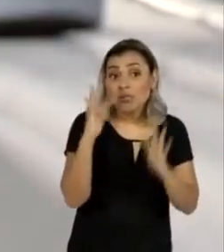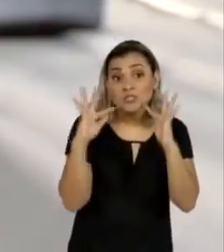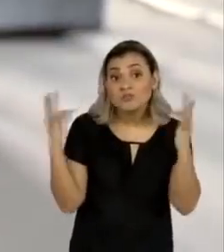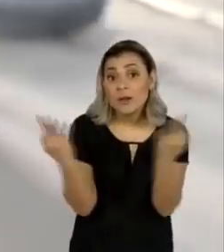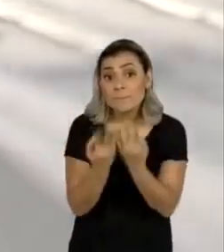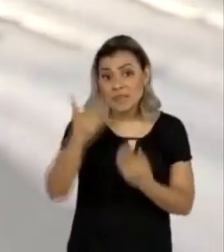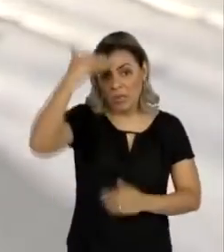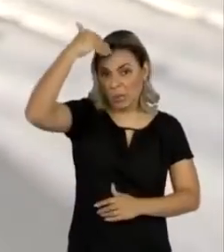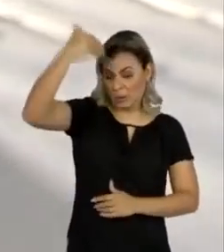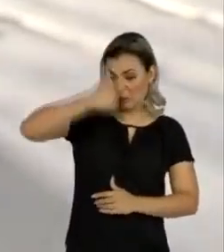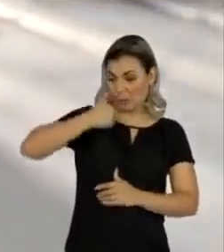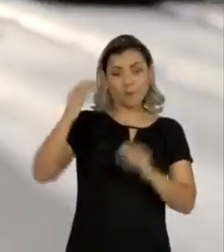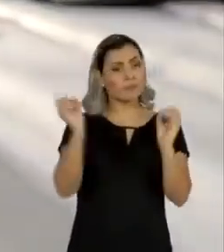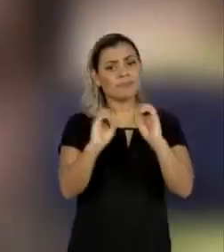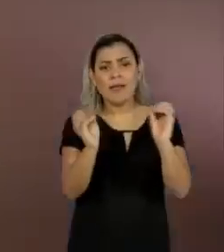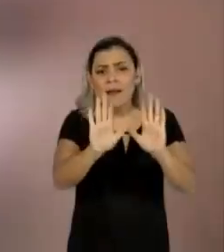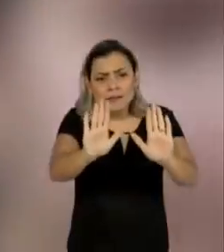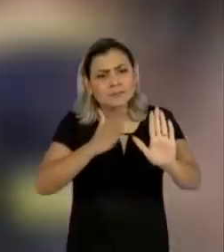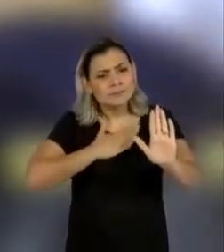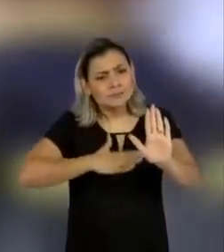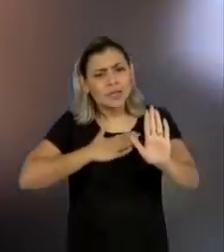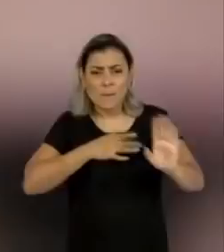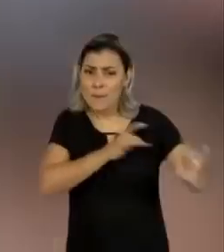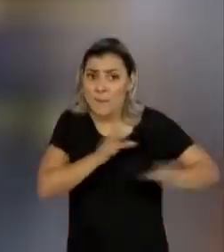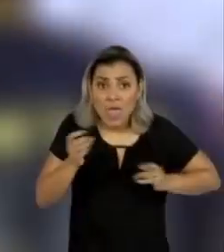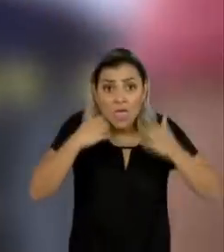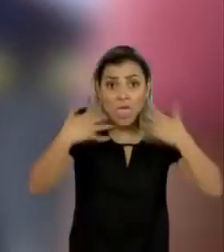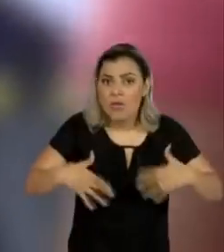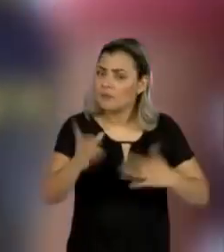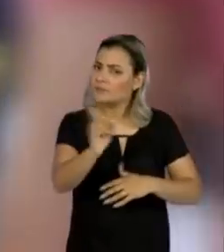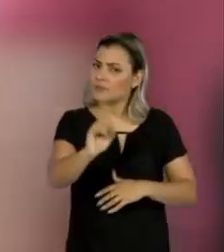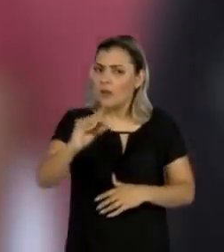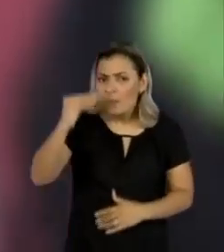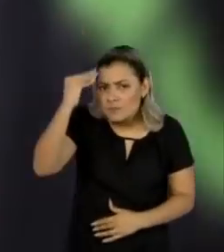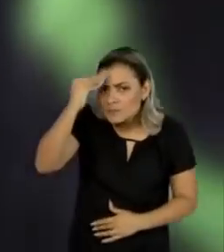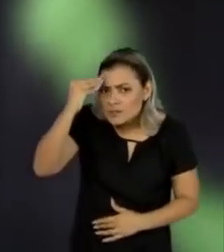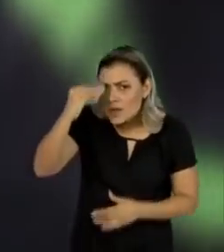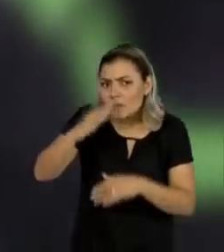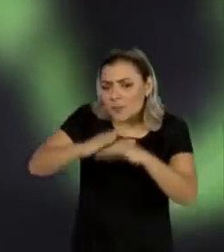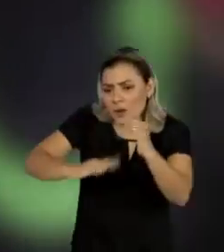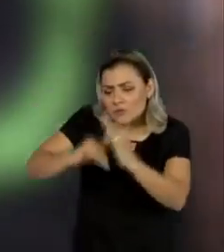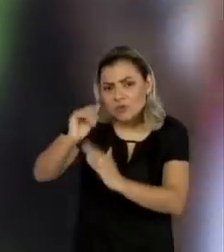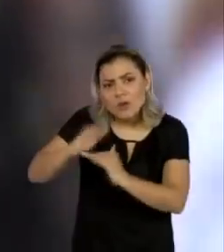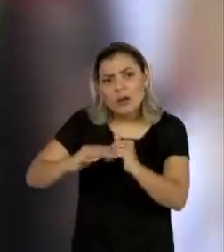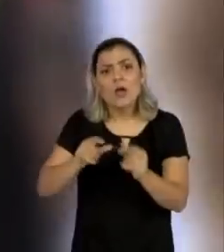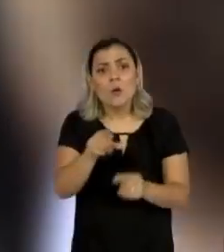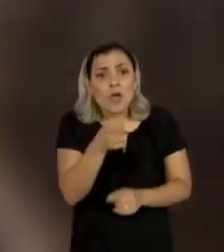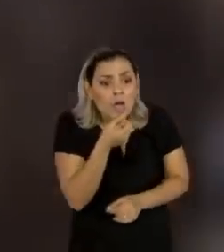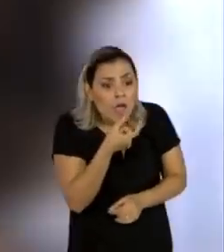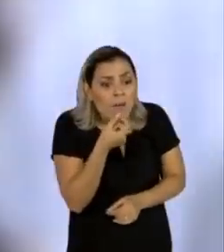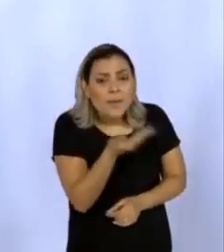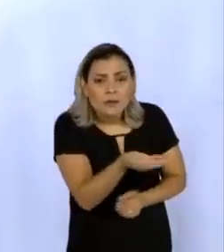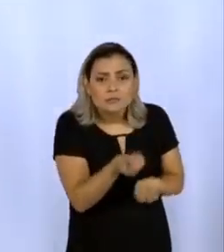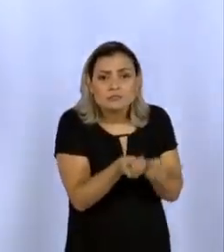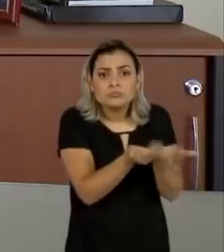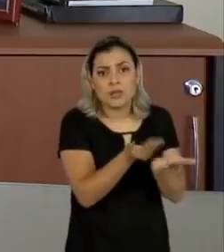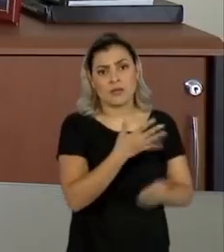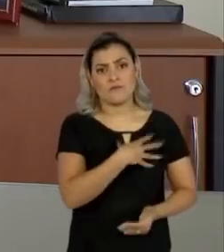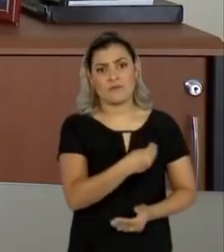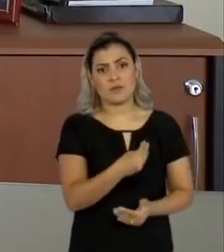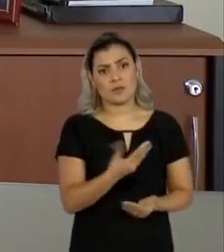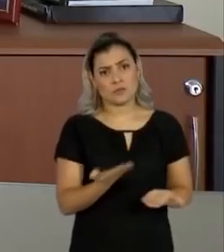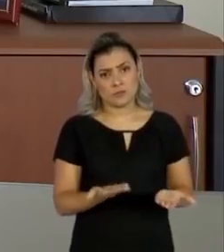se culpe e não tenha medo, nem de procurar um psiquiatra e nem de dar antidepressivos para os filhos.